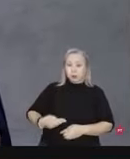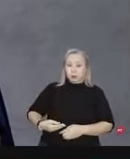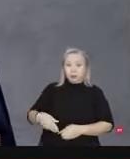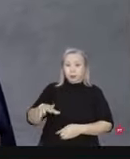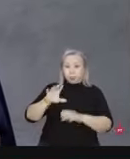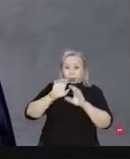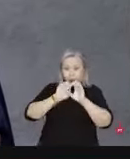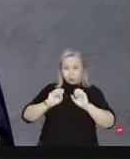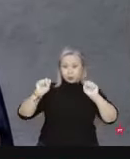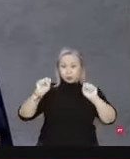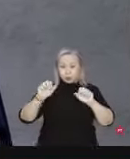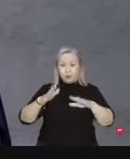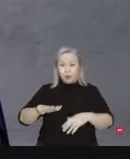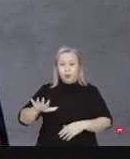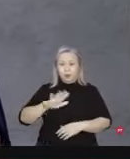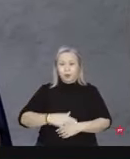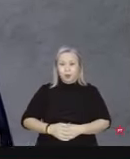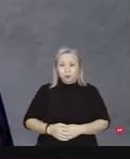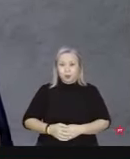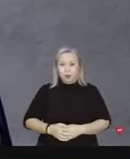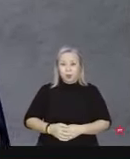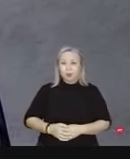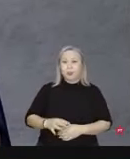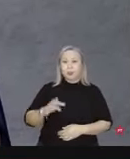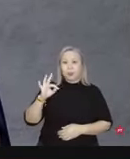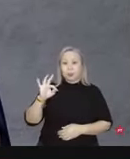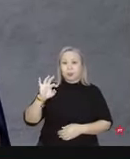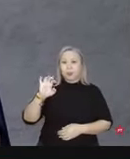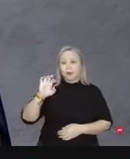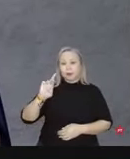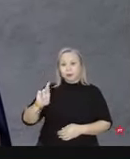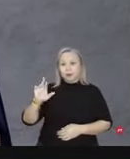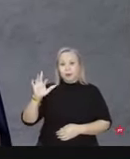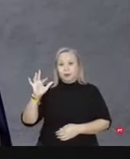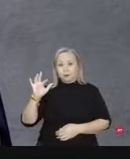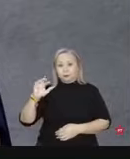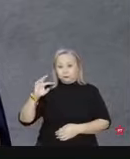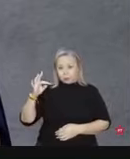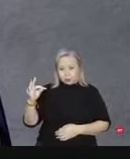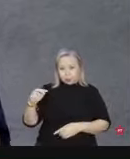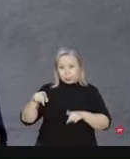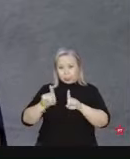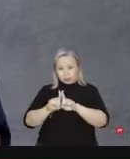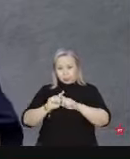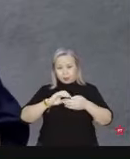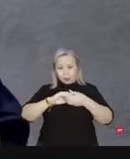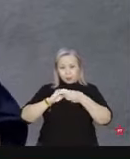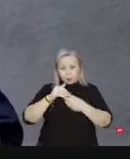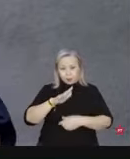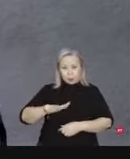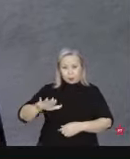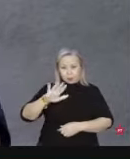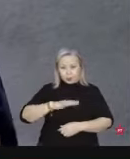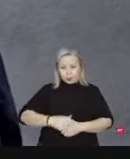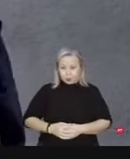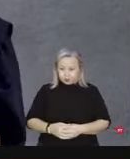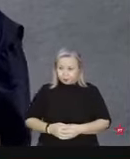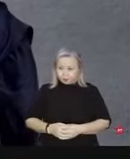Correia, presidente do Tribunal Superior do Trabalho, e o presidente do Tribunal de Contas da União, ministro Bruno